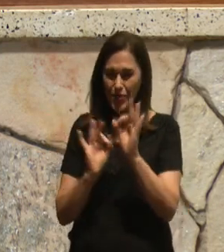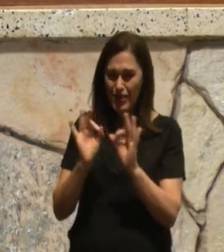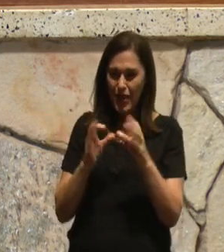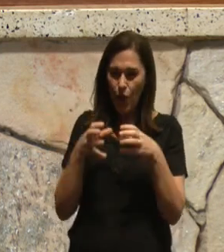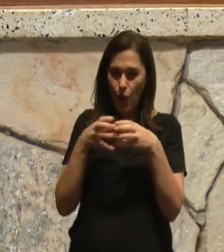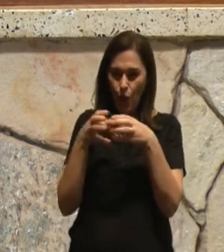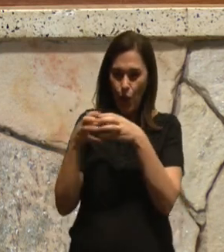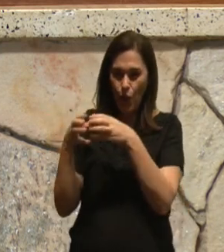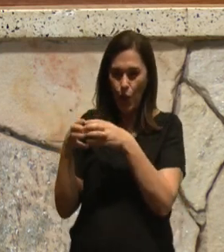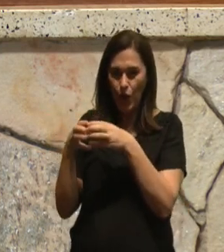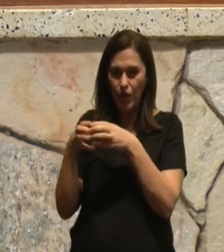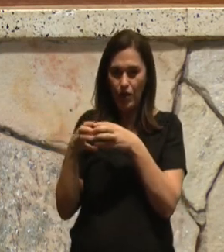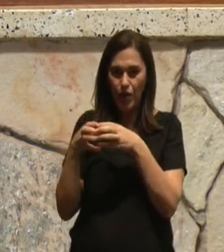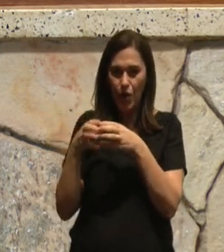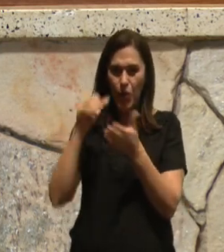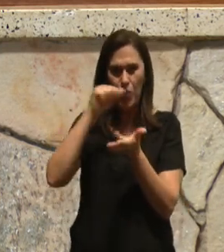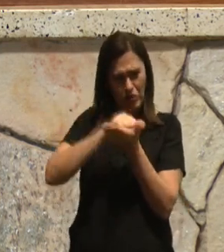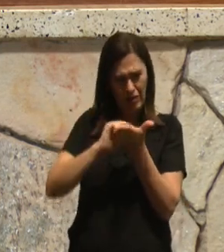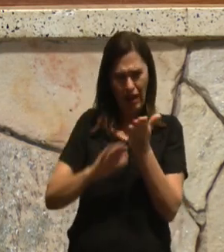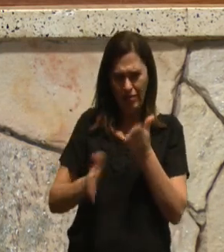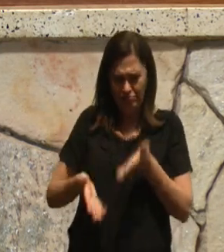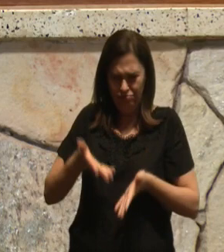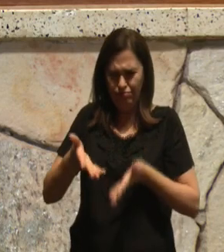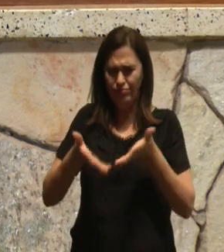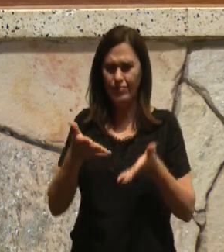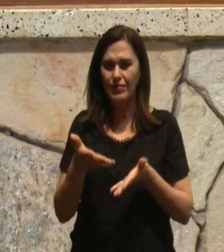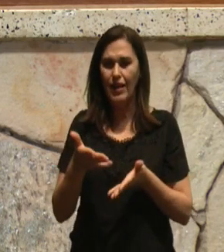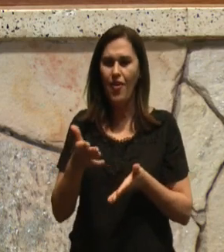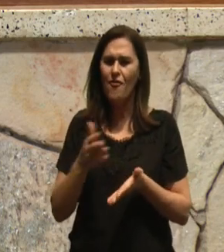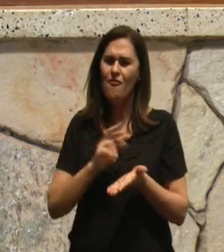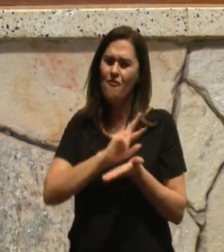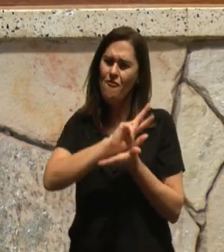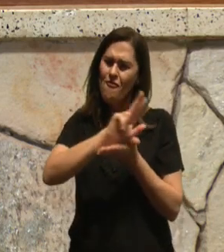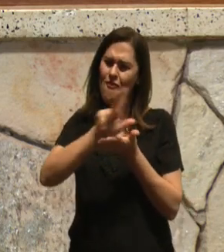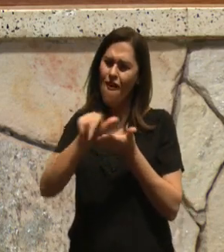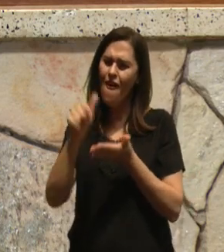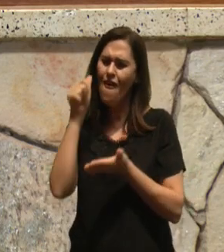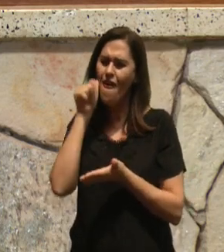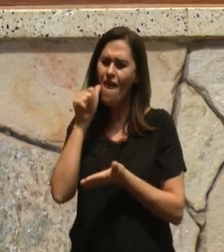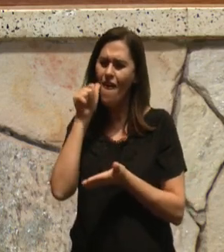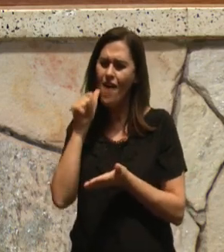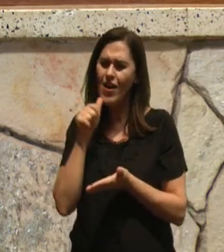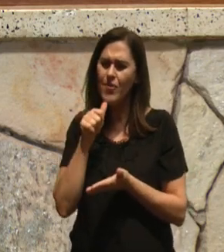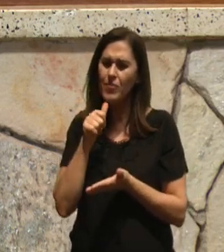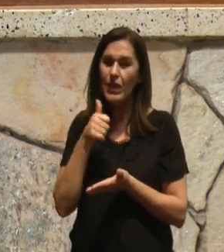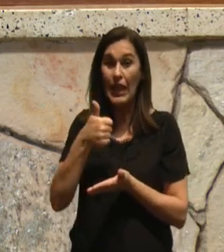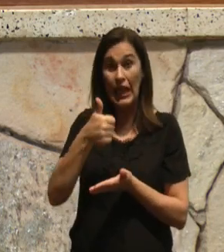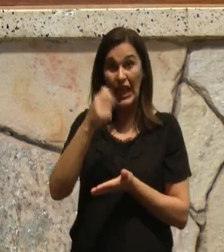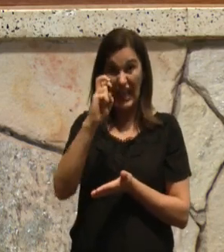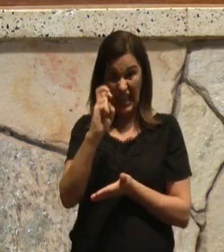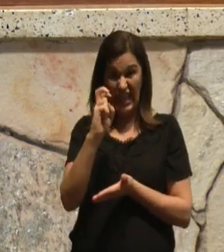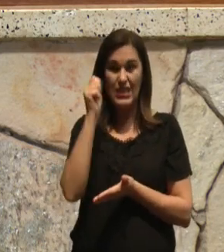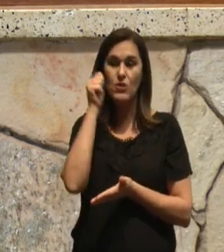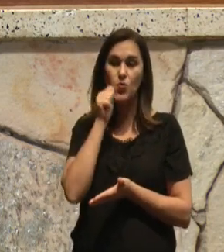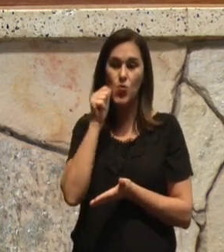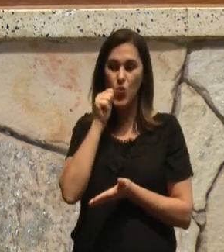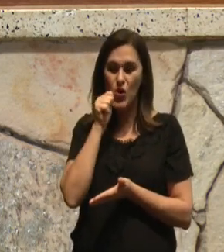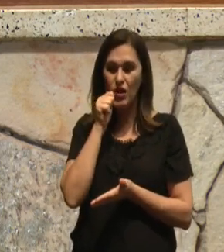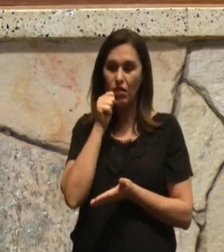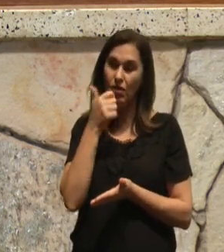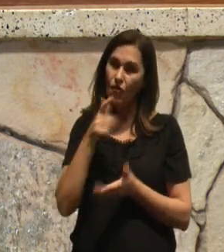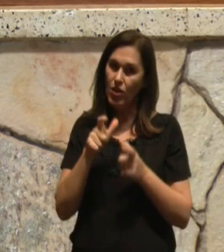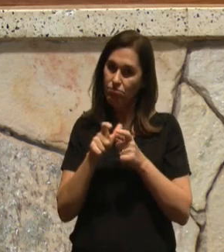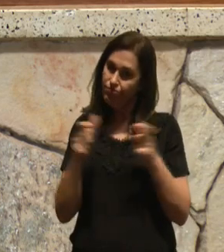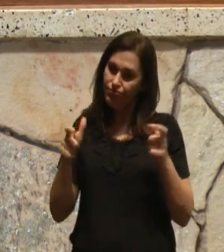grupo, uma espécie de grupo-tarefa, onde várias irmãs, até por enquanto nós temos 15, é capaz de o grupo crescer mais